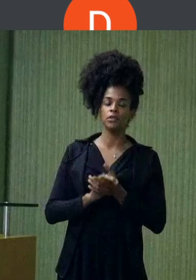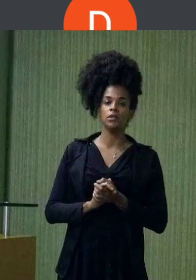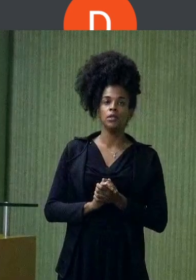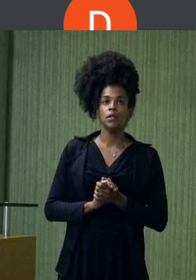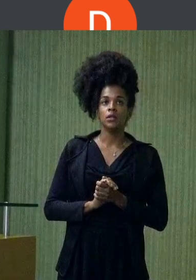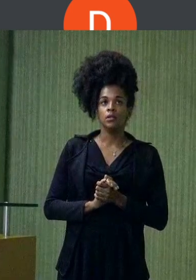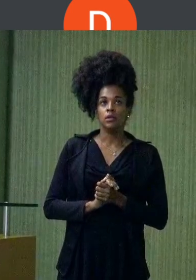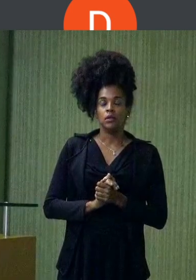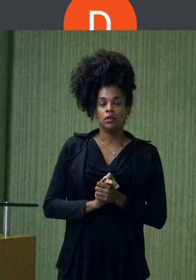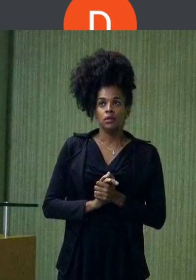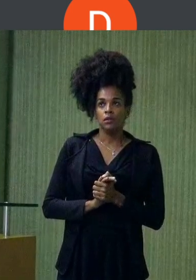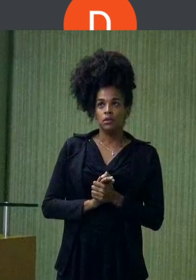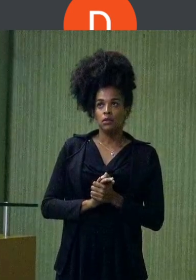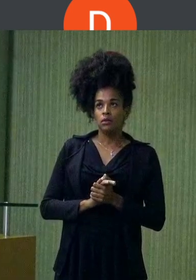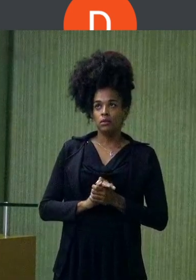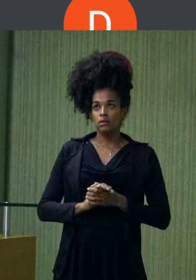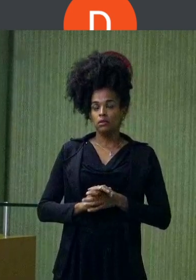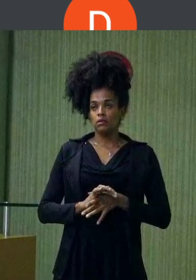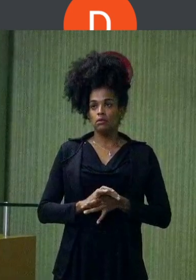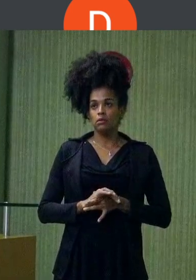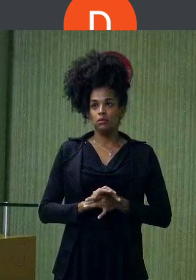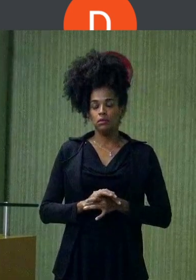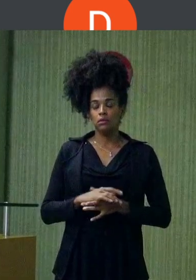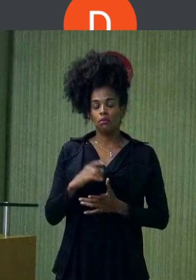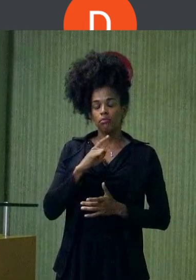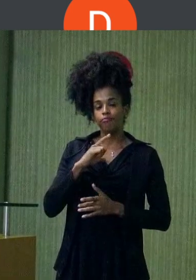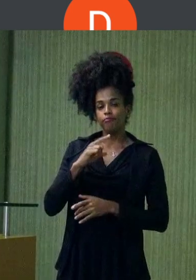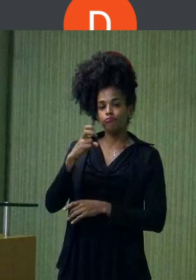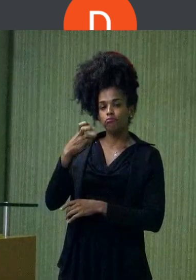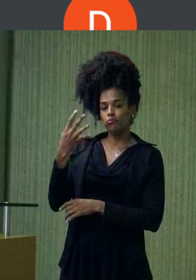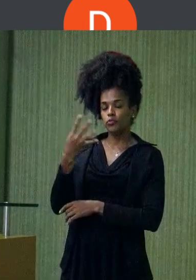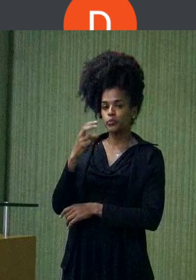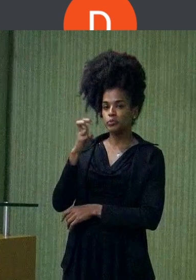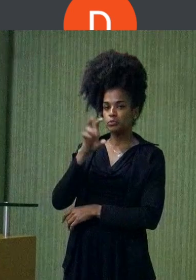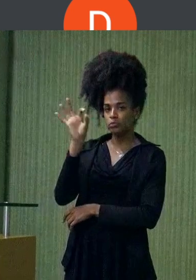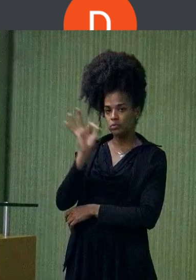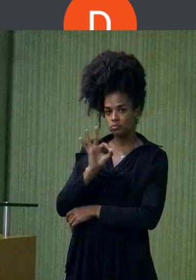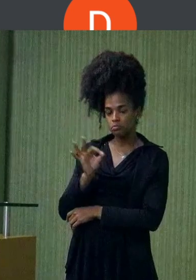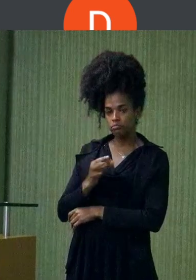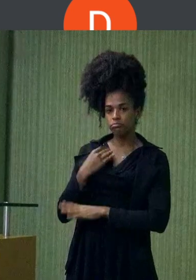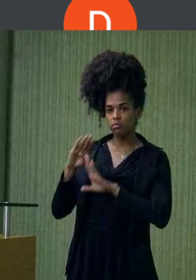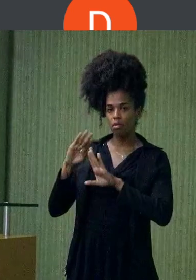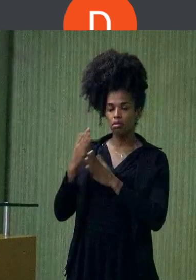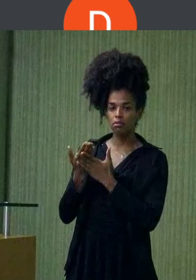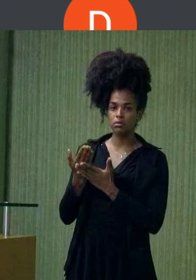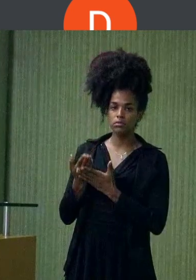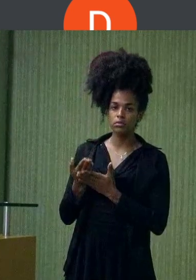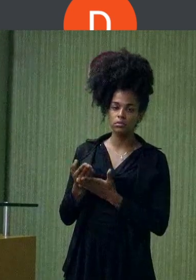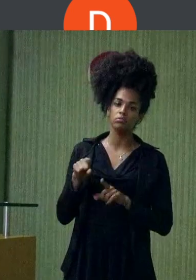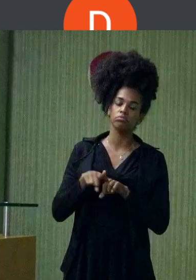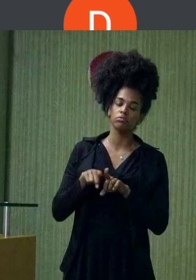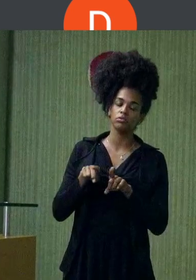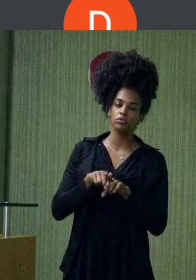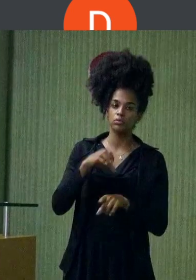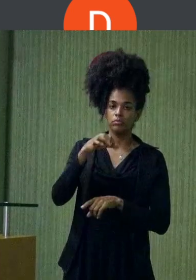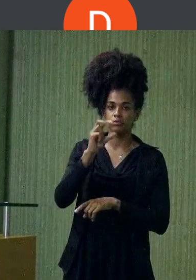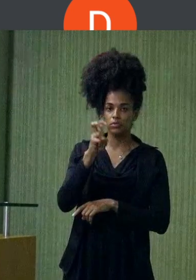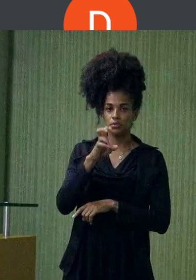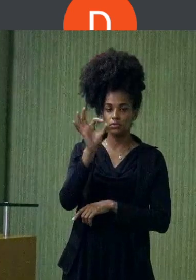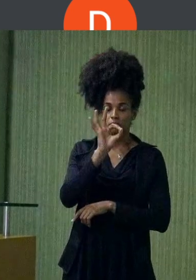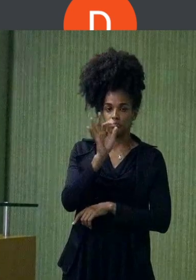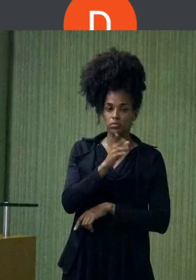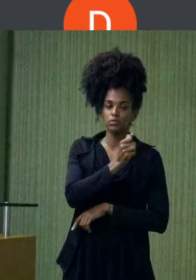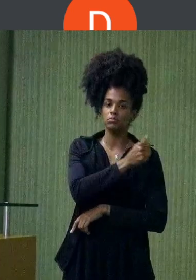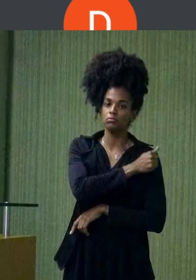escolas e 40% dos Estudantes atualmente nós temos eh apenas a jornada associada a 50% das